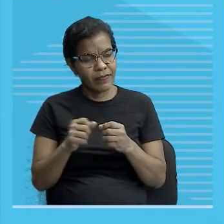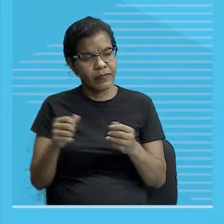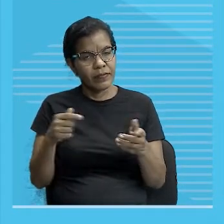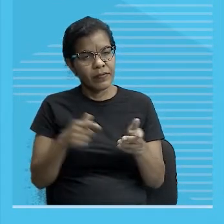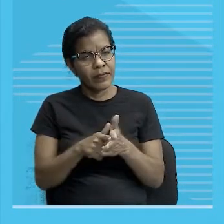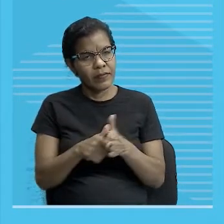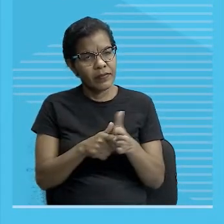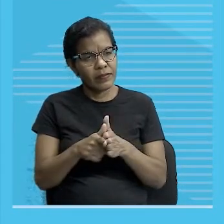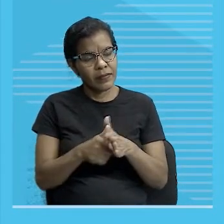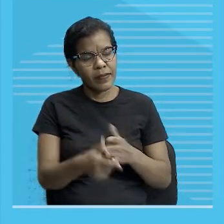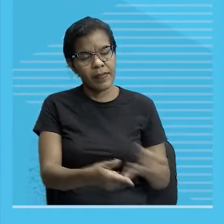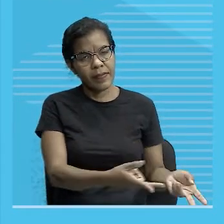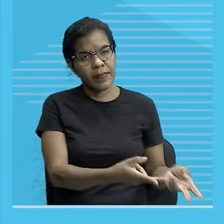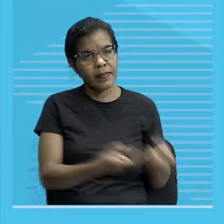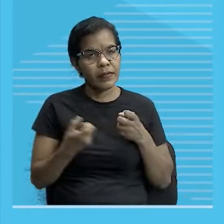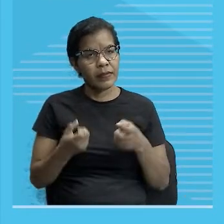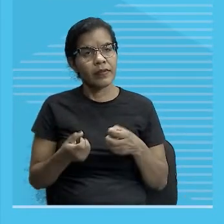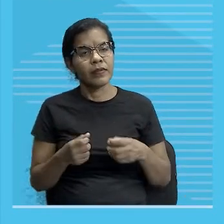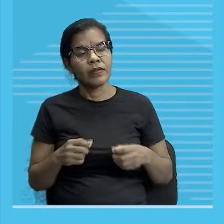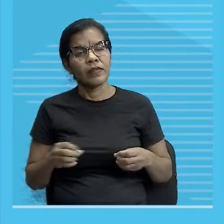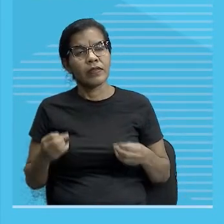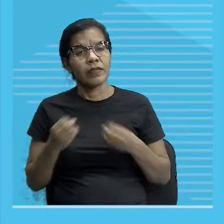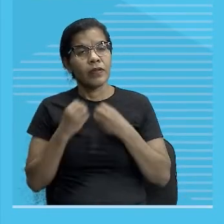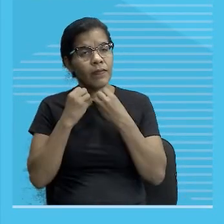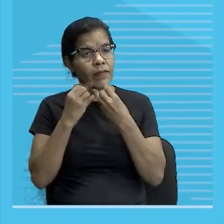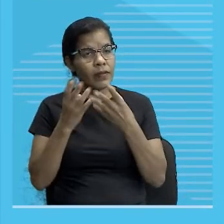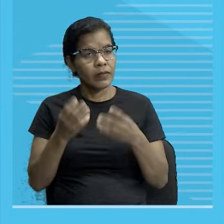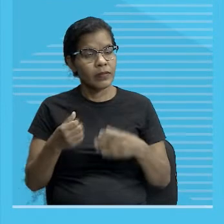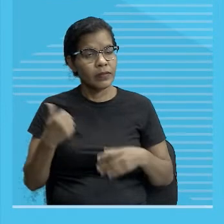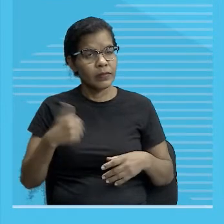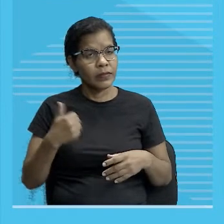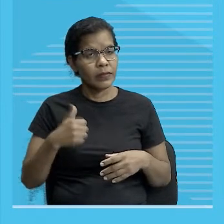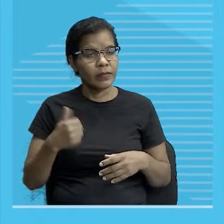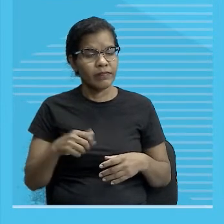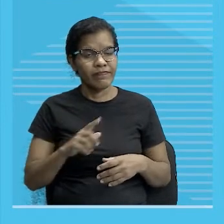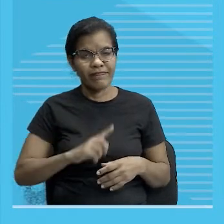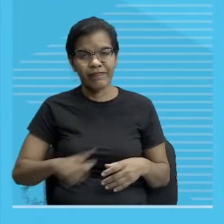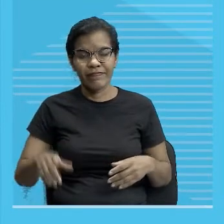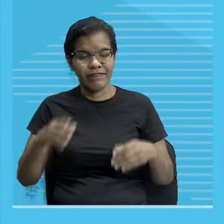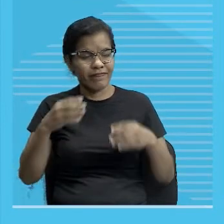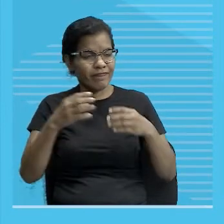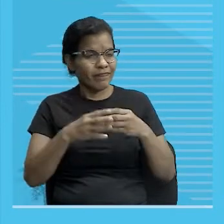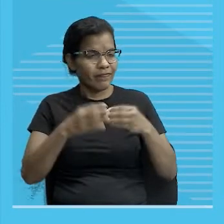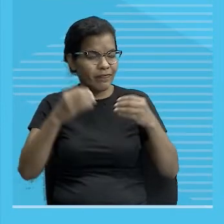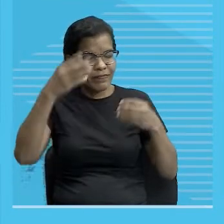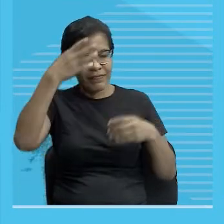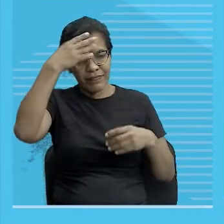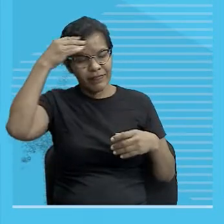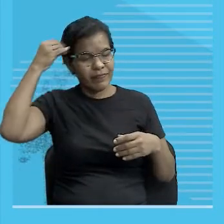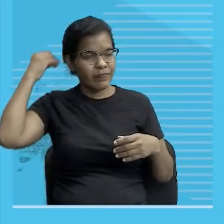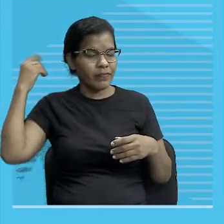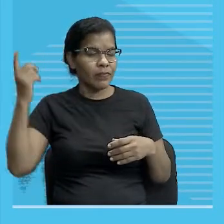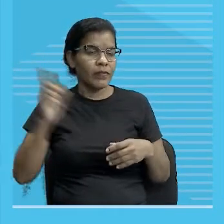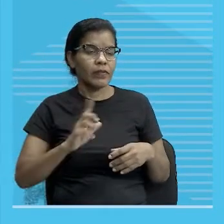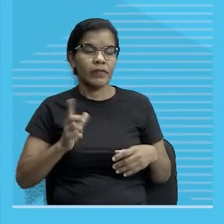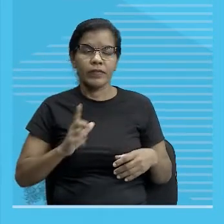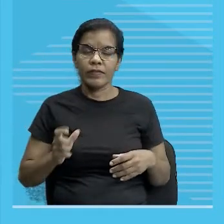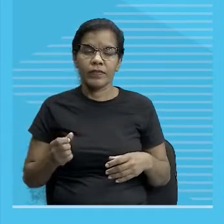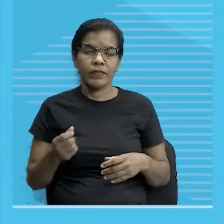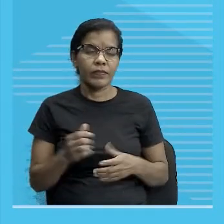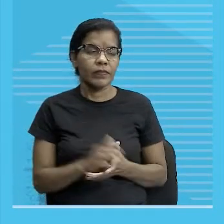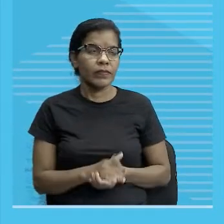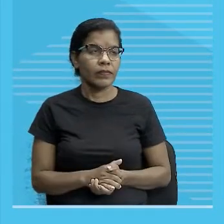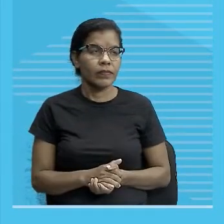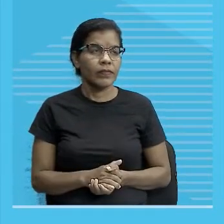para perceber se as duas condições estão satisfeitas. Se uma delas não estiver, esqueça, tá? Não tem como.